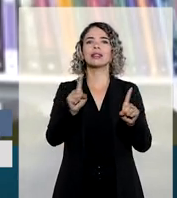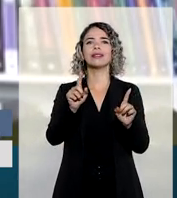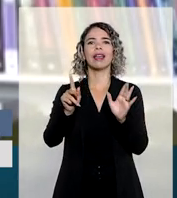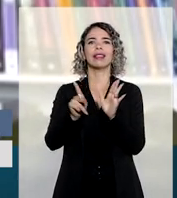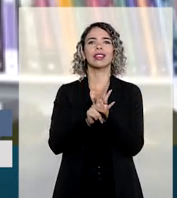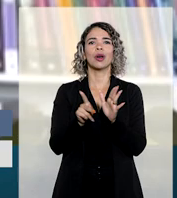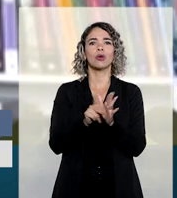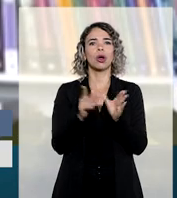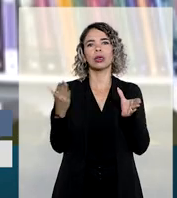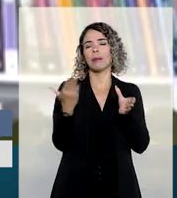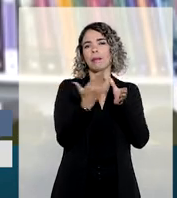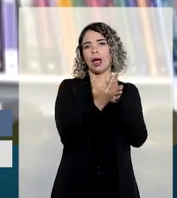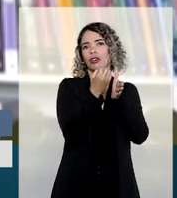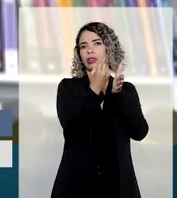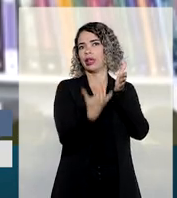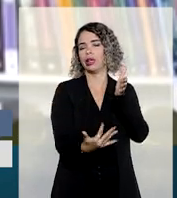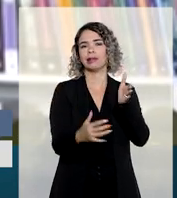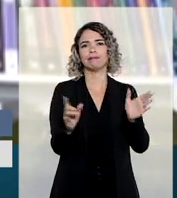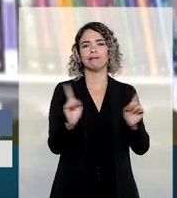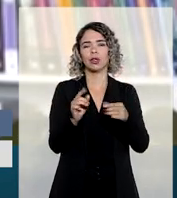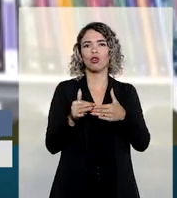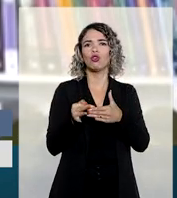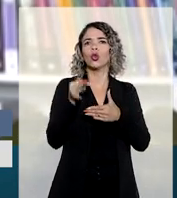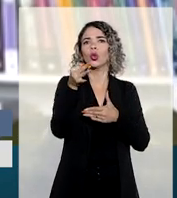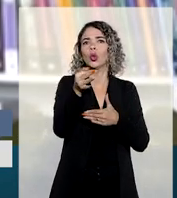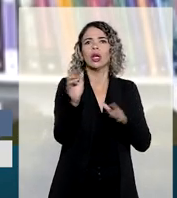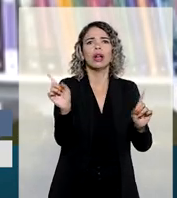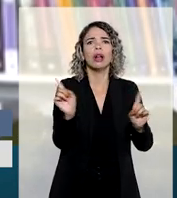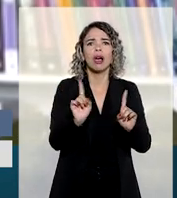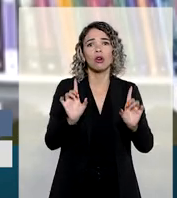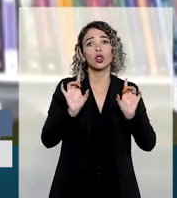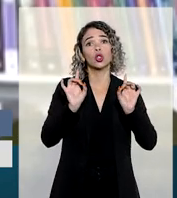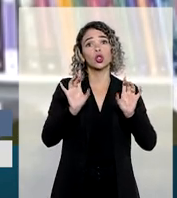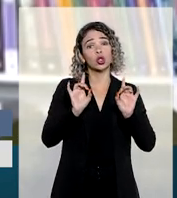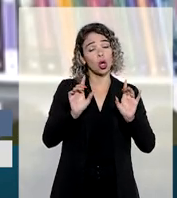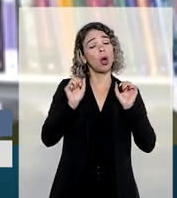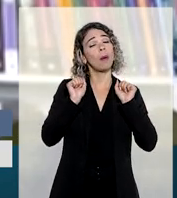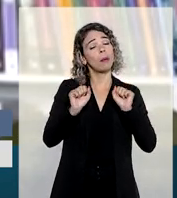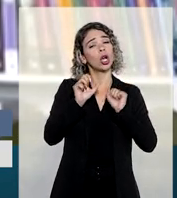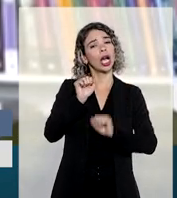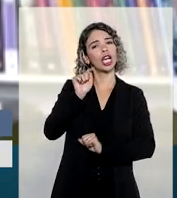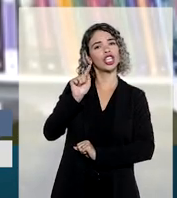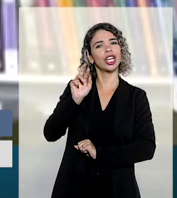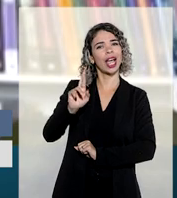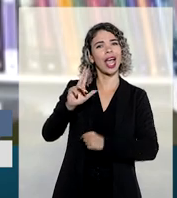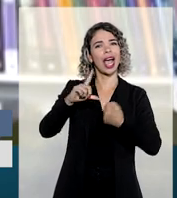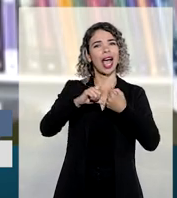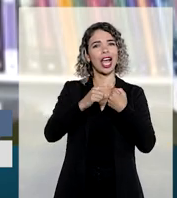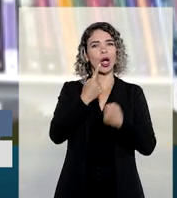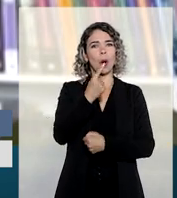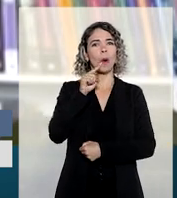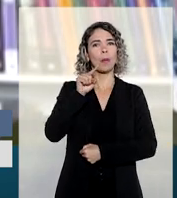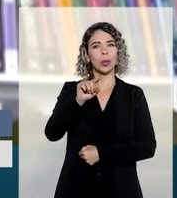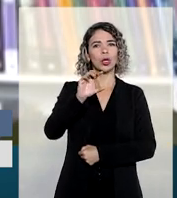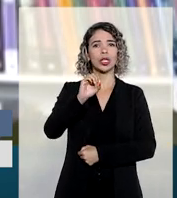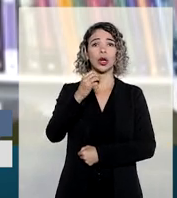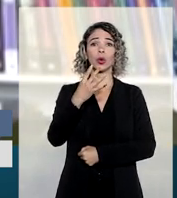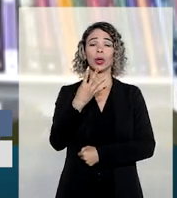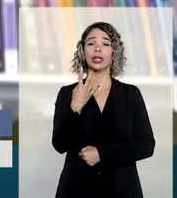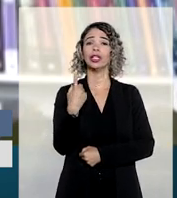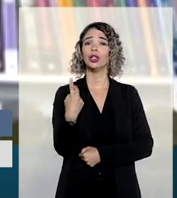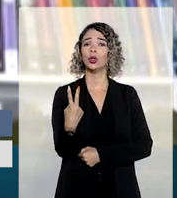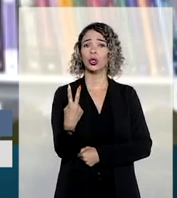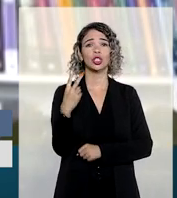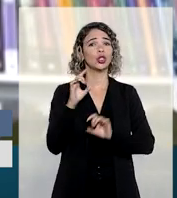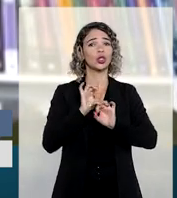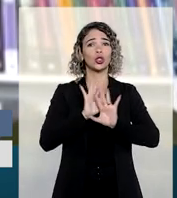ser objeto de embargo de declaração, que o único recurso cabível dessa decisão seria o agravo lá do artigo 1042. E por